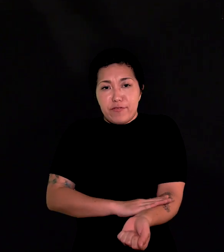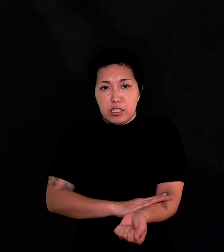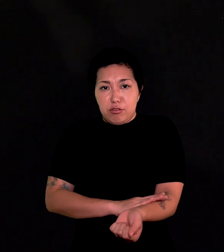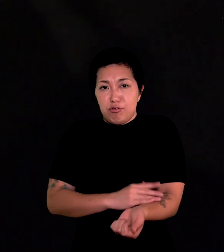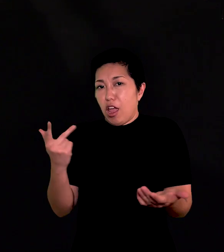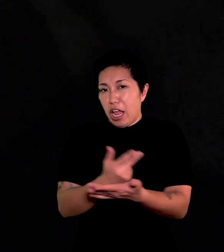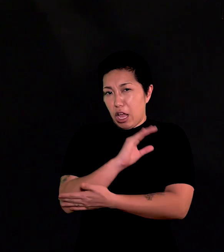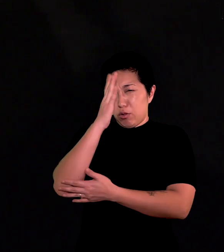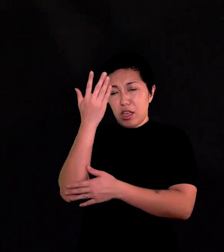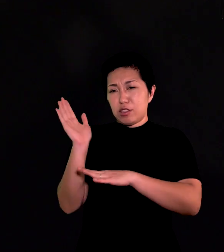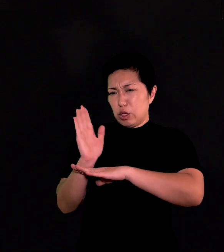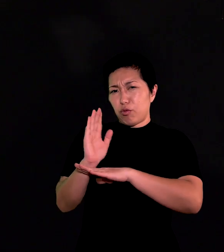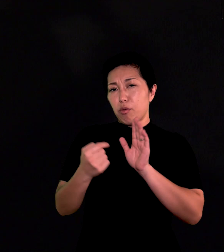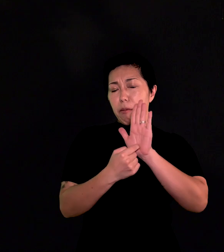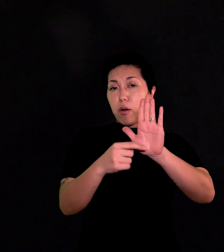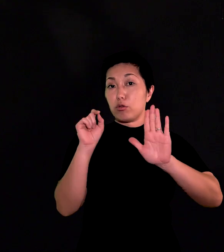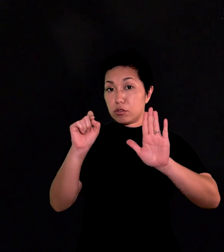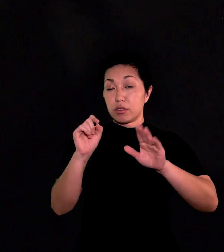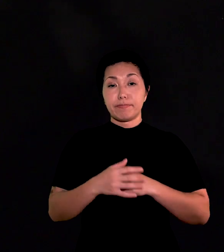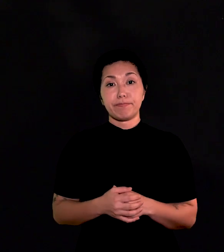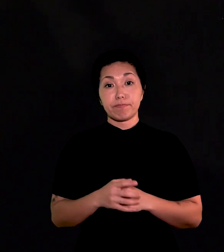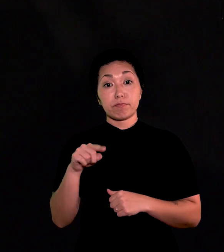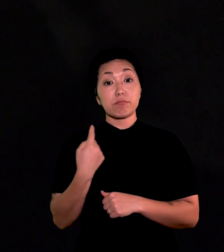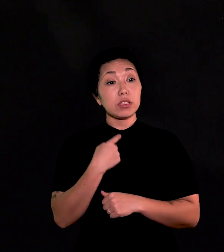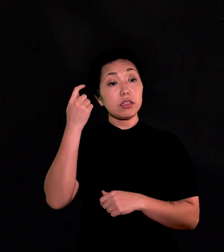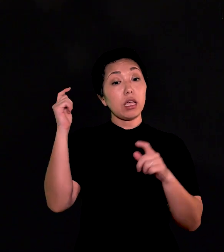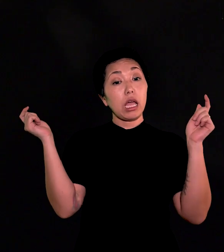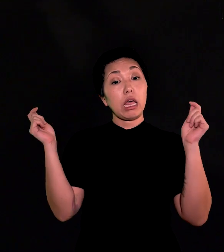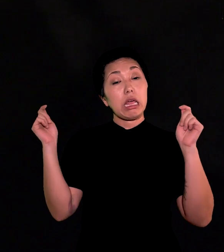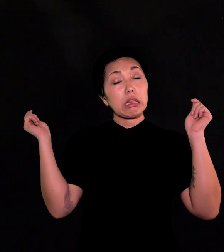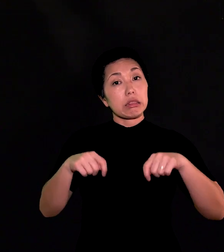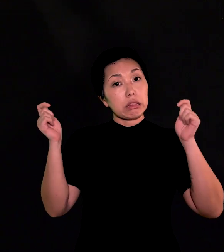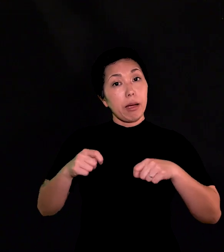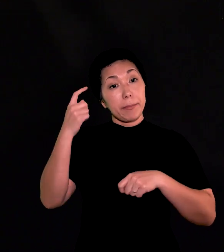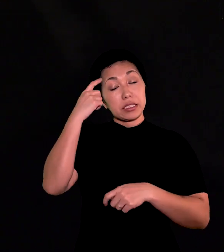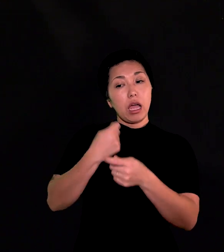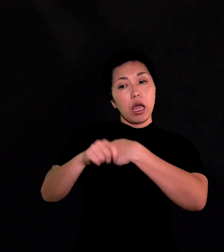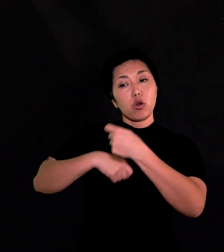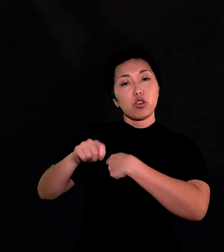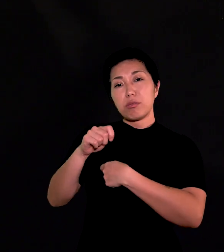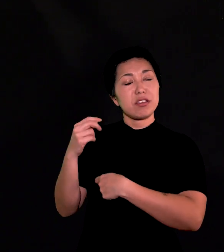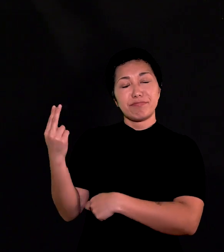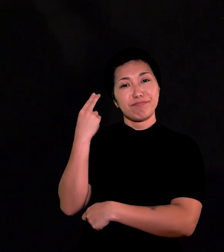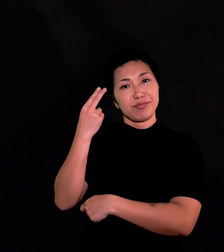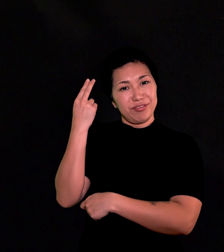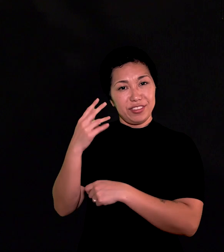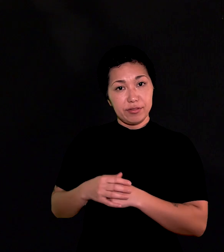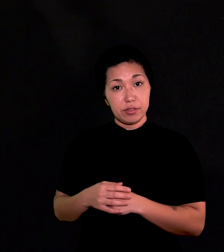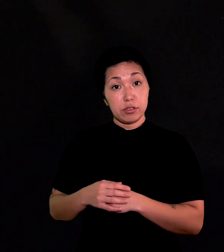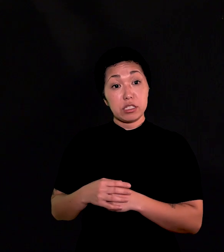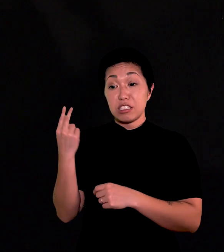vício que aparece aqui no filme muito claramente, que é a incapacidade de pensar uma outra economia,